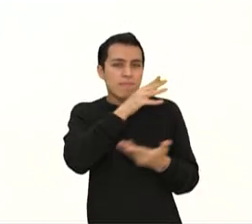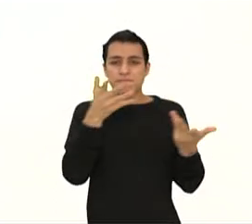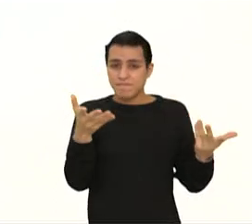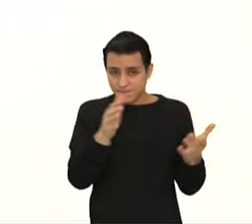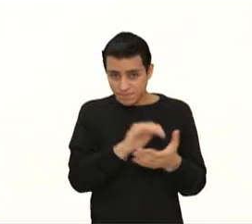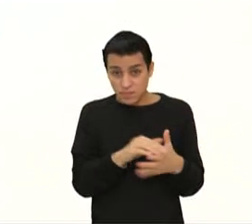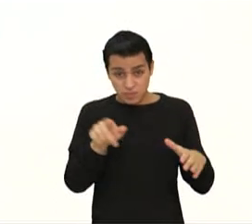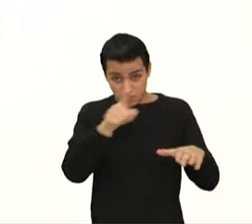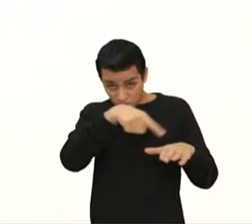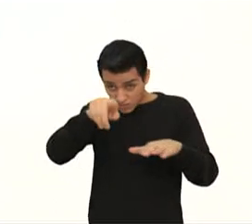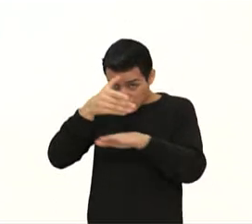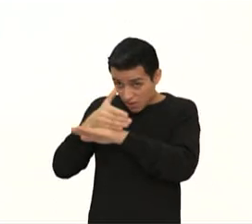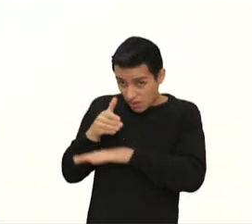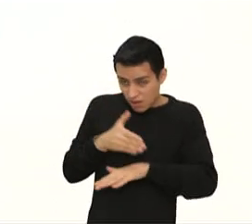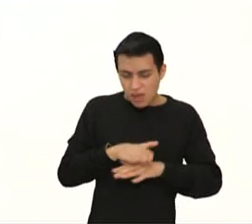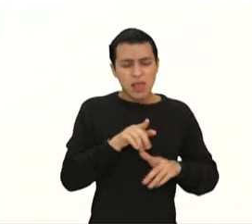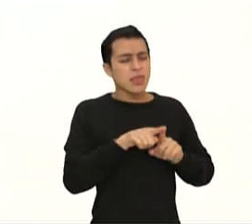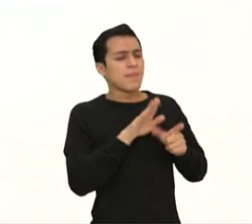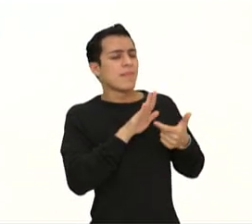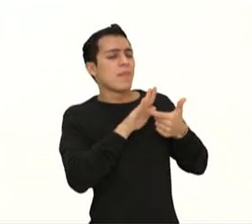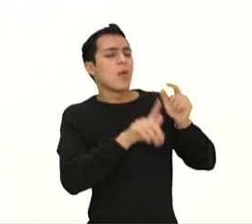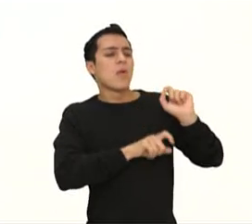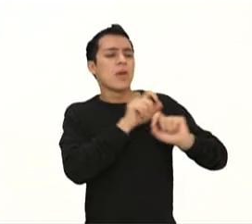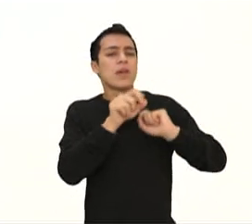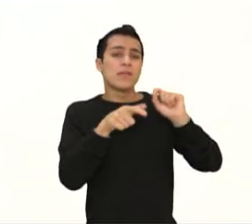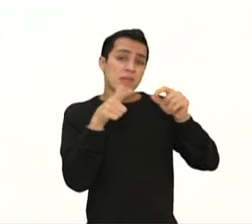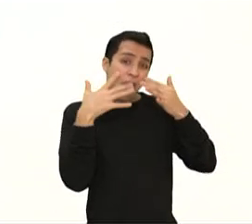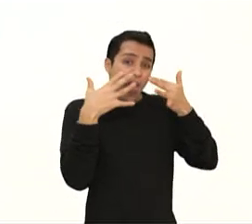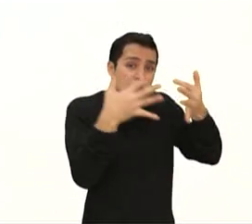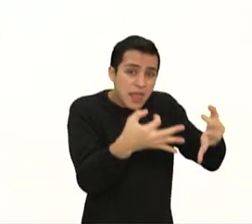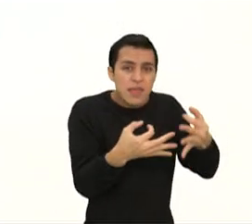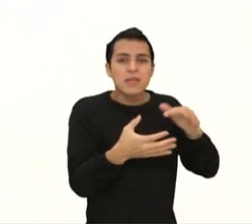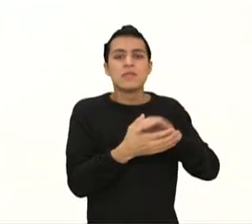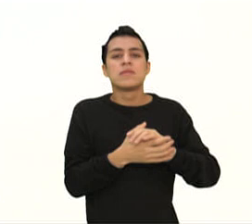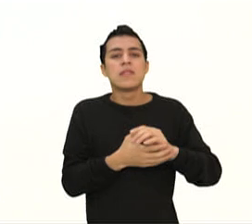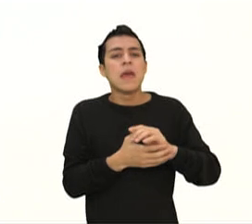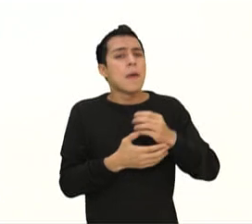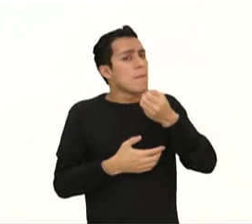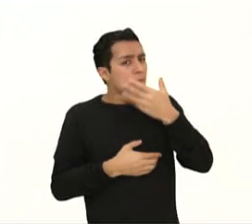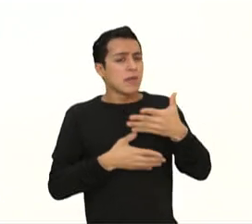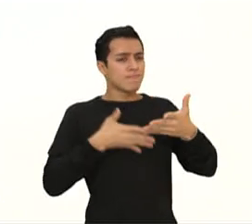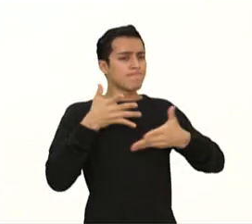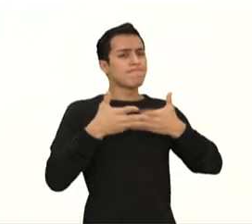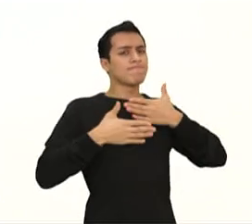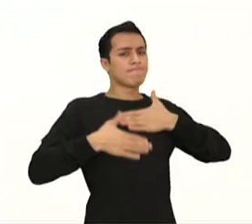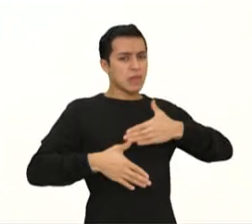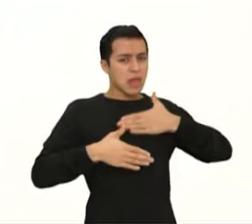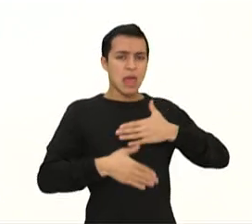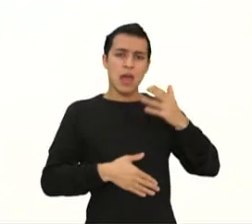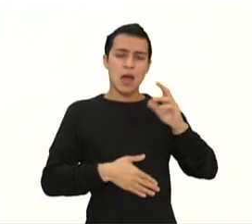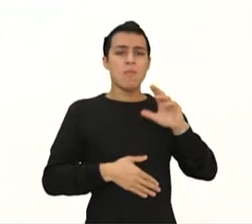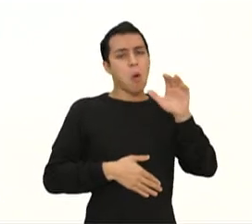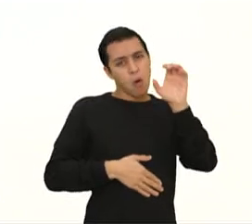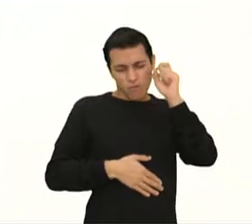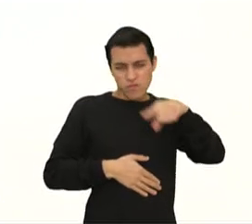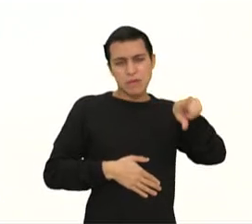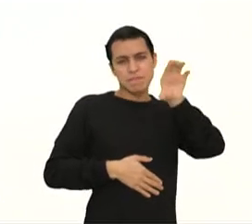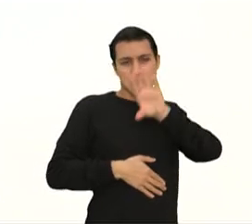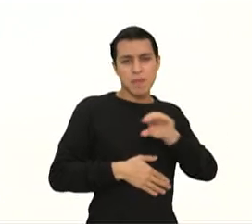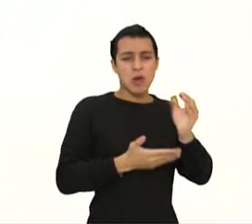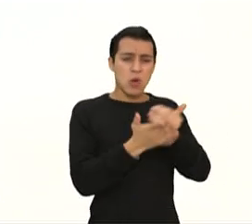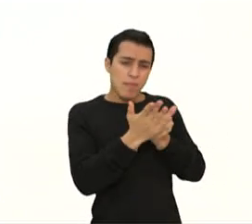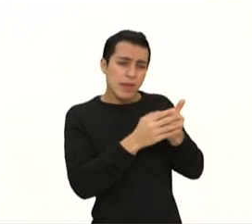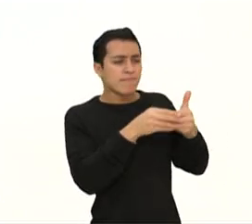estiver treinando e também na apresentação, preste atenção, pronuncie bem as palavras. Comece cumprimentando as